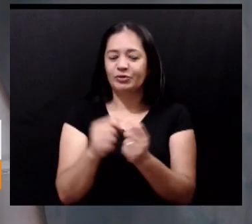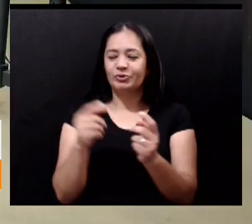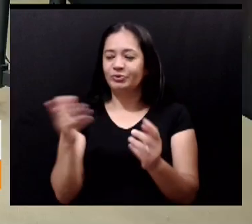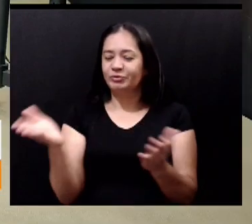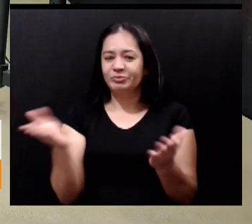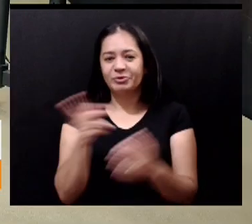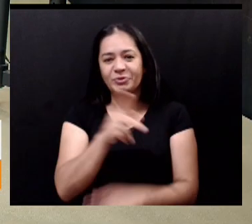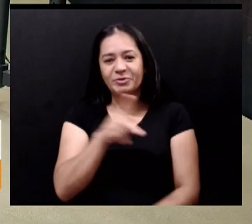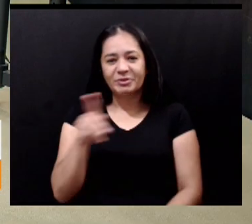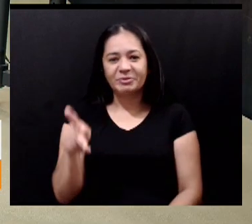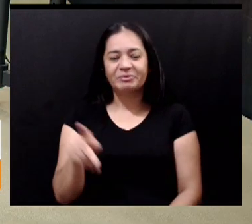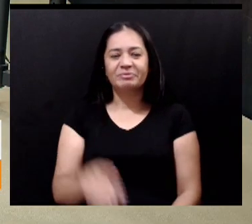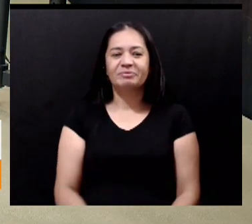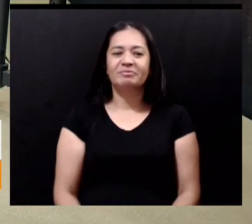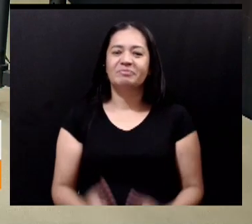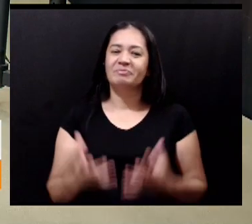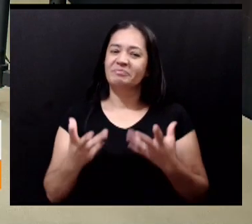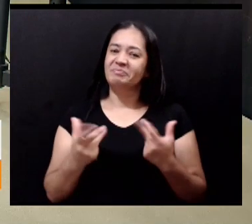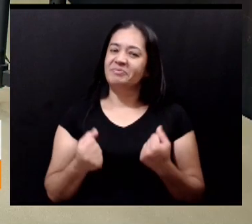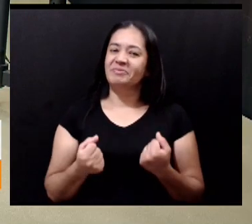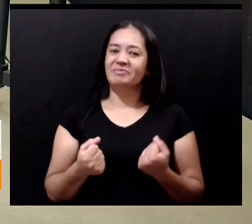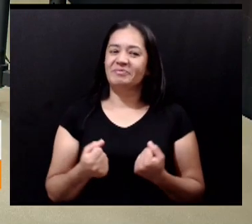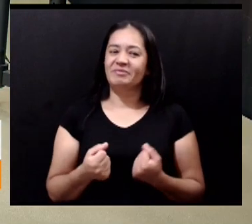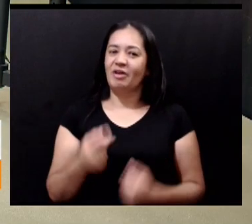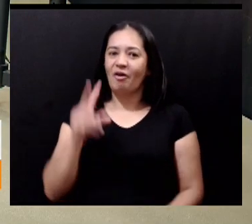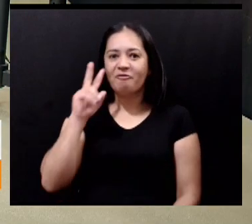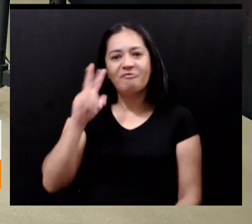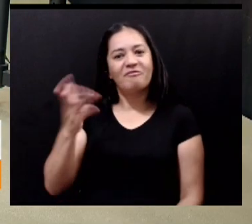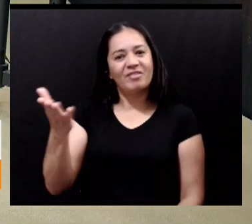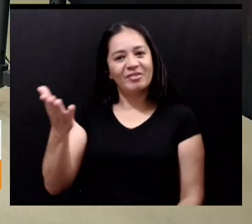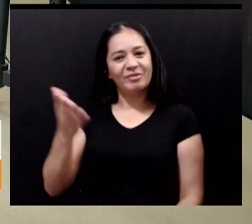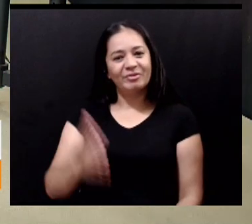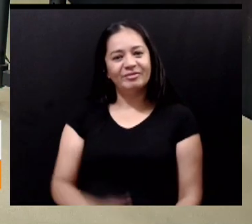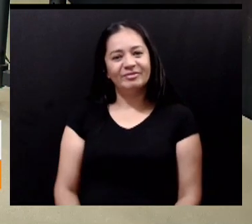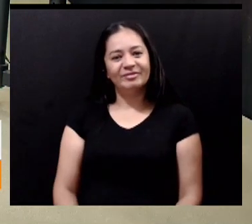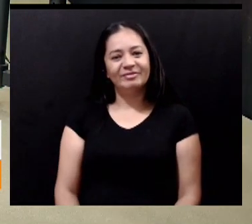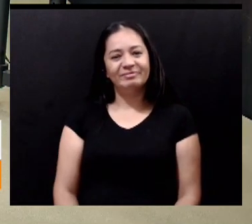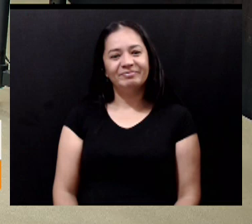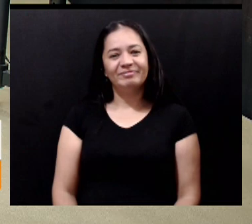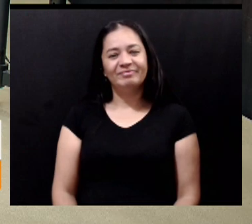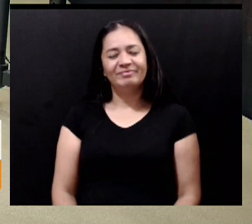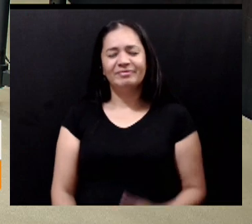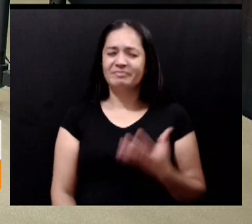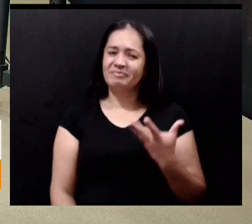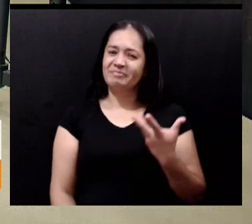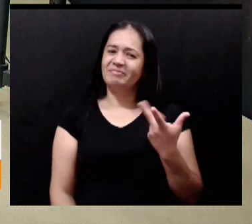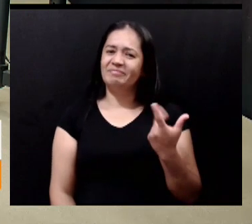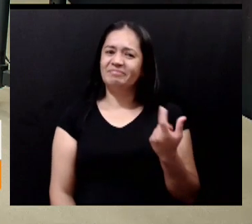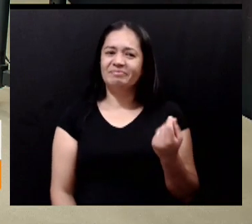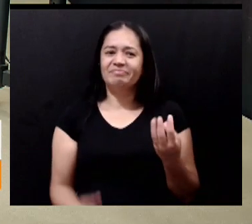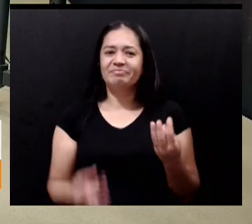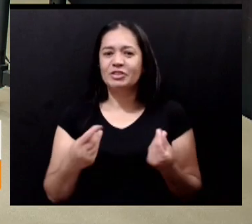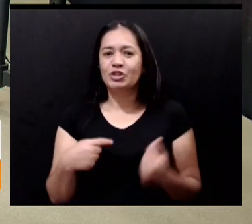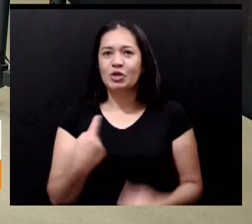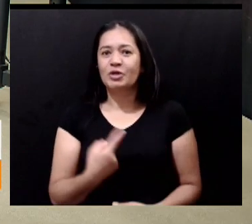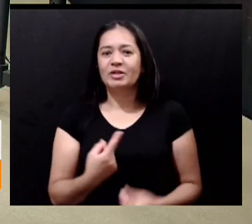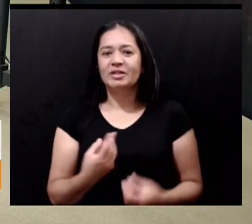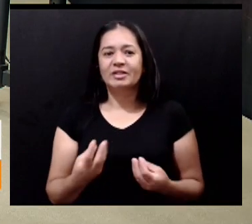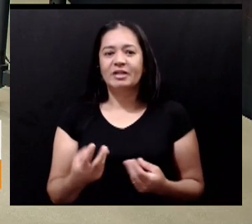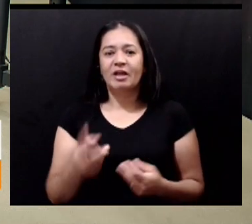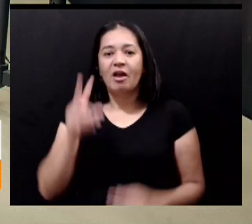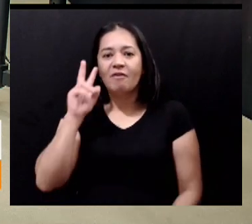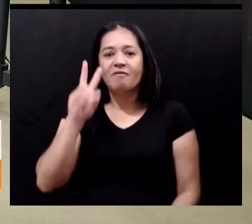olha aí, isso. Marília. Tá vendo só? Olha só que maravilhoso a gente poder ver, né,